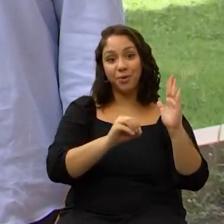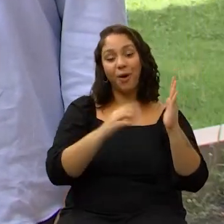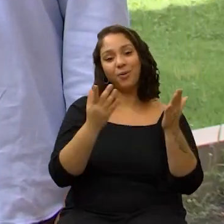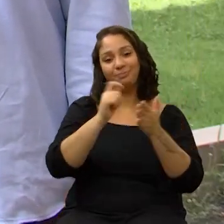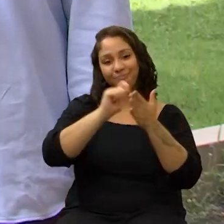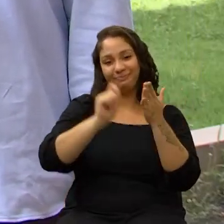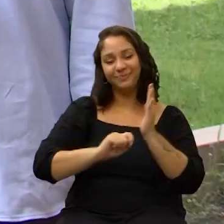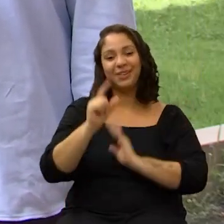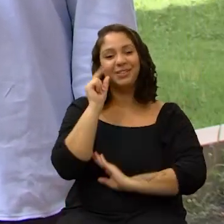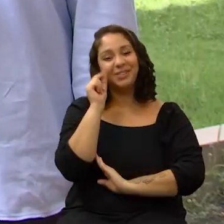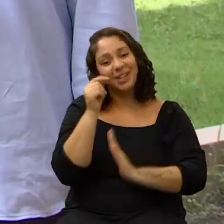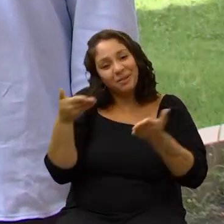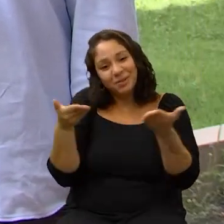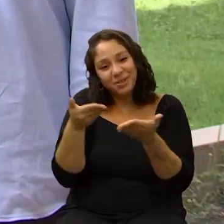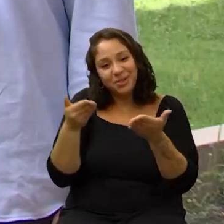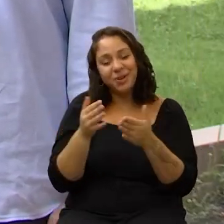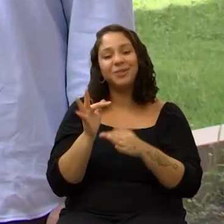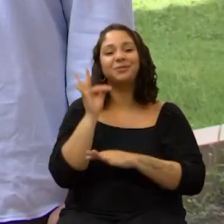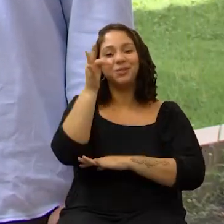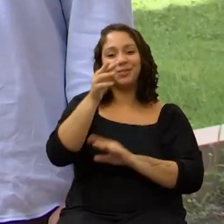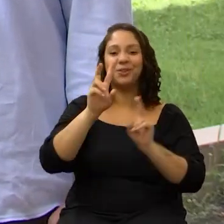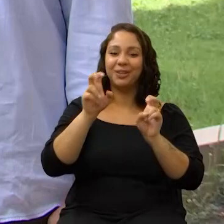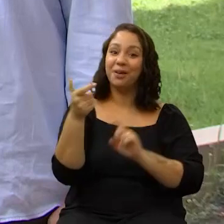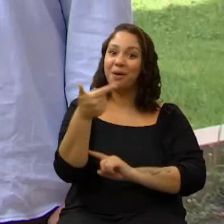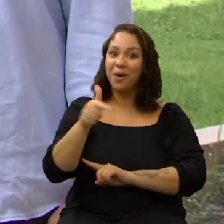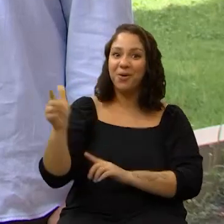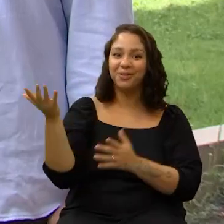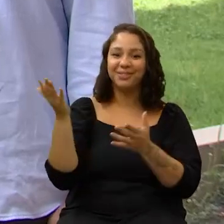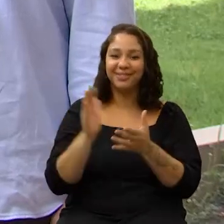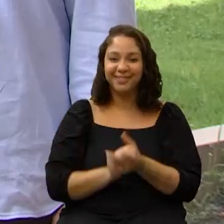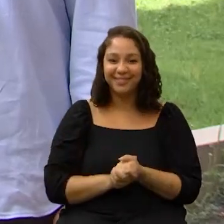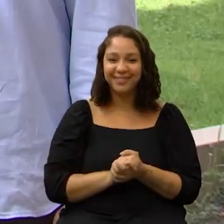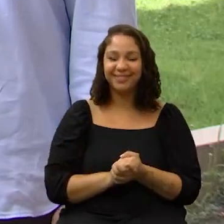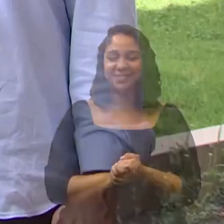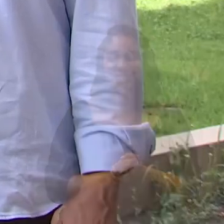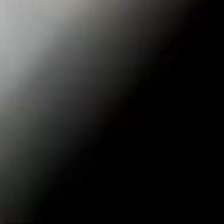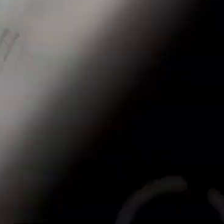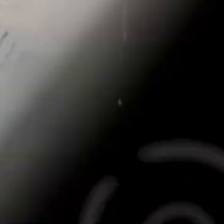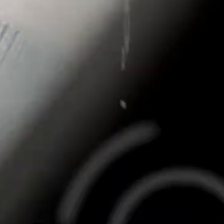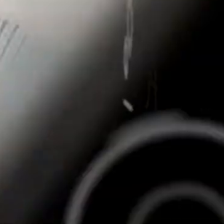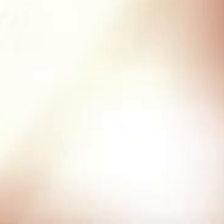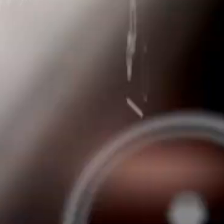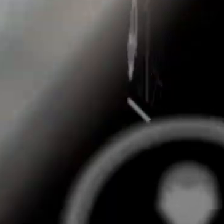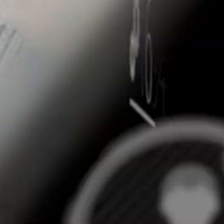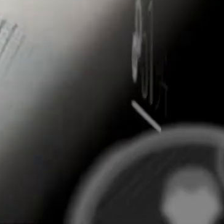foi mais um Na Ponta do Lápis e a gente volta com outro tema financeiro aqui, hein? Até mais!